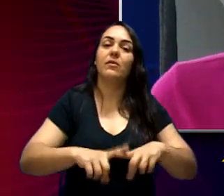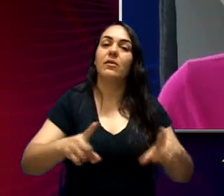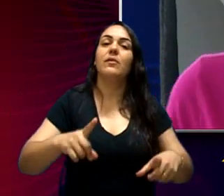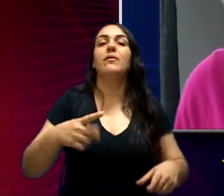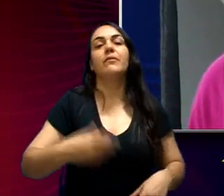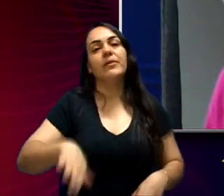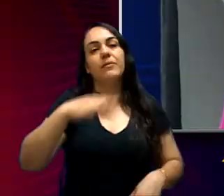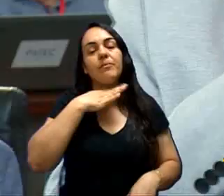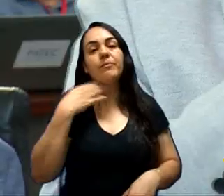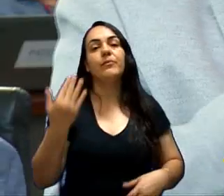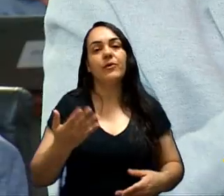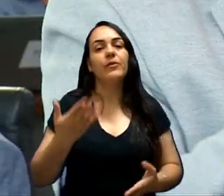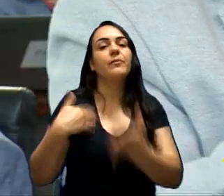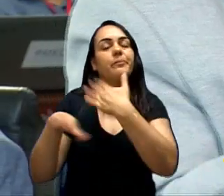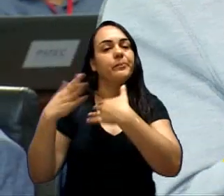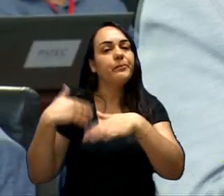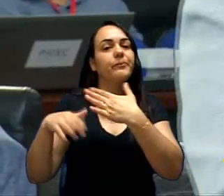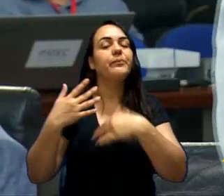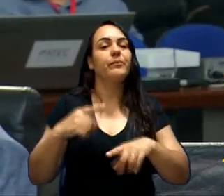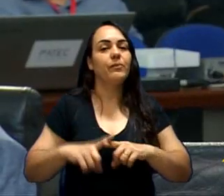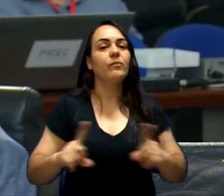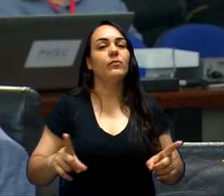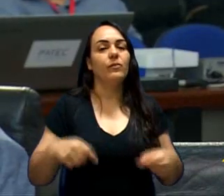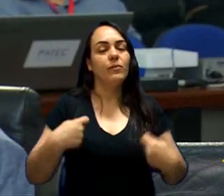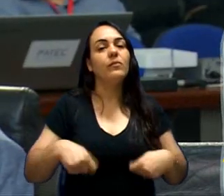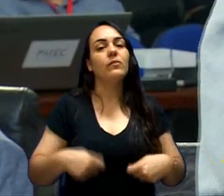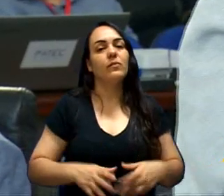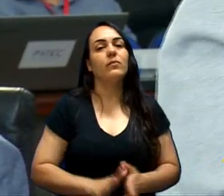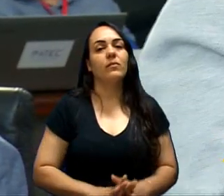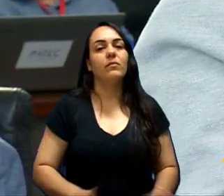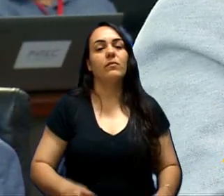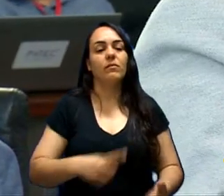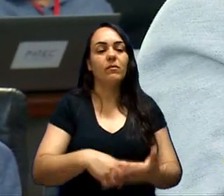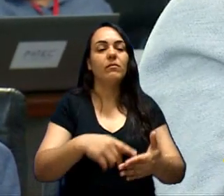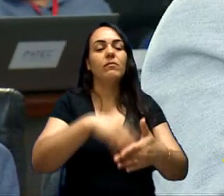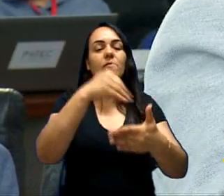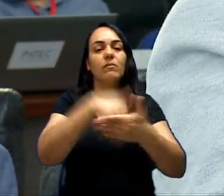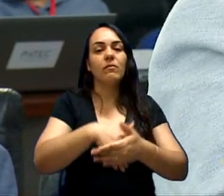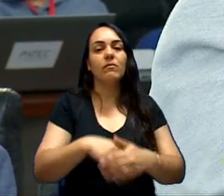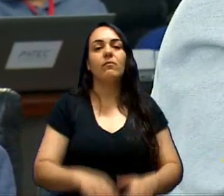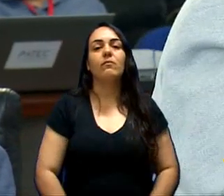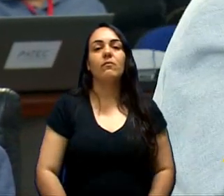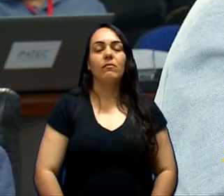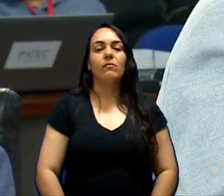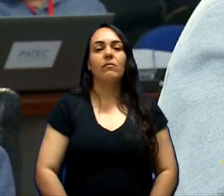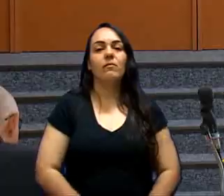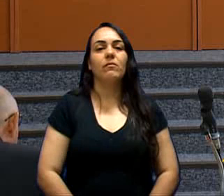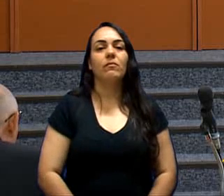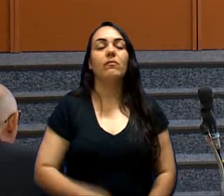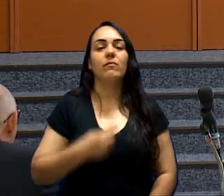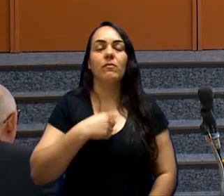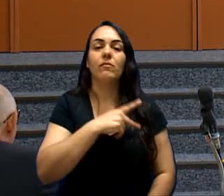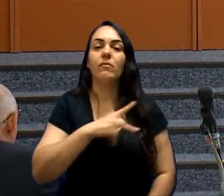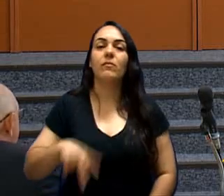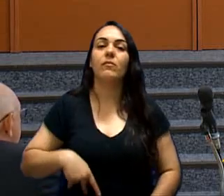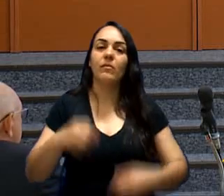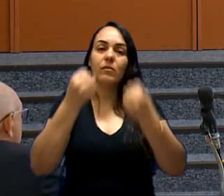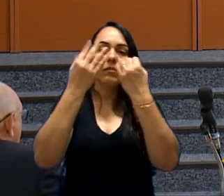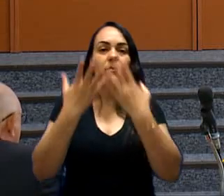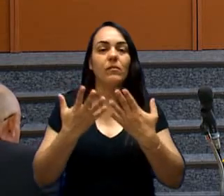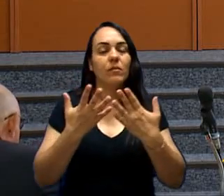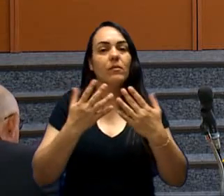tempo. Tá bom? Então, não ao veto. Presidente, só para